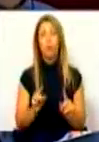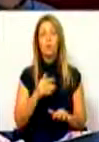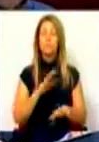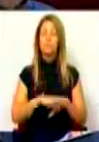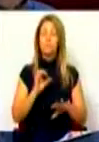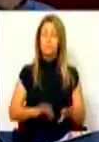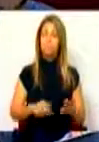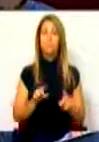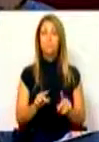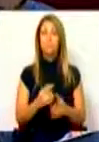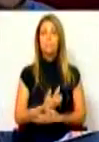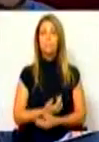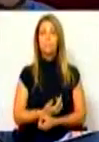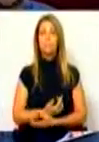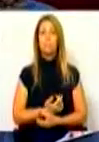é por isso que